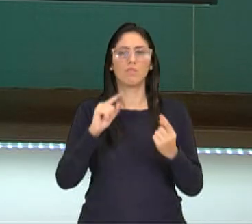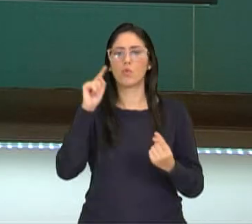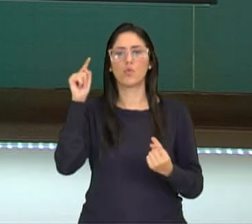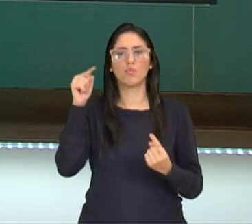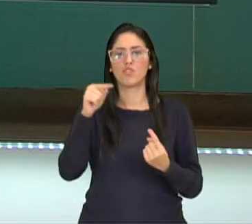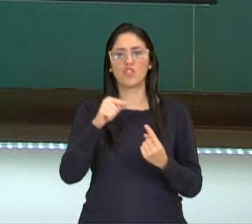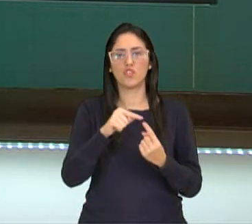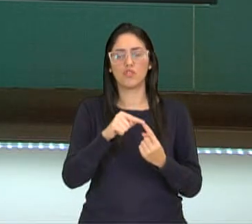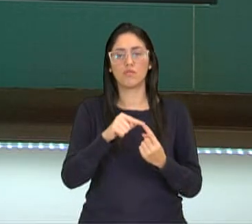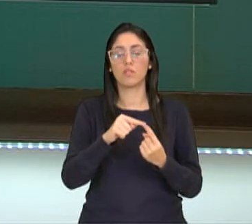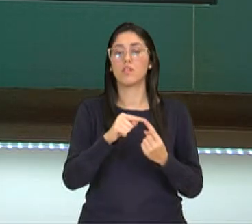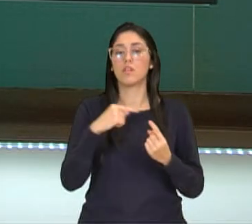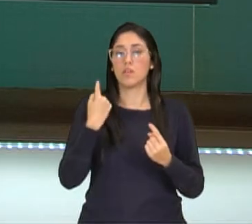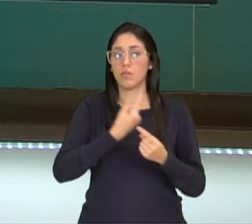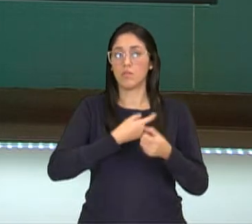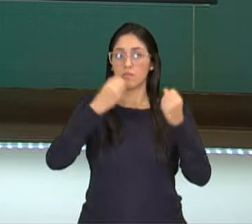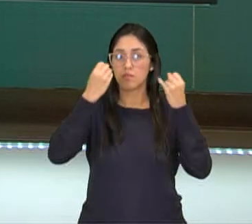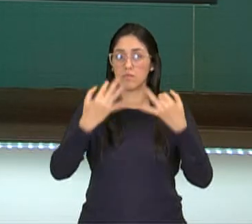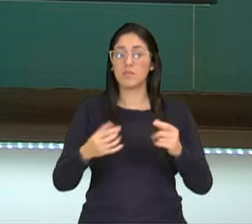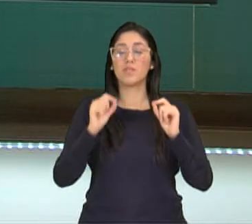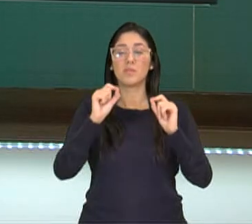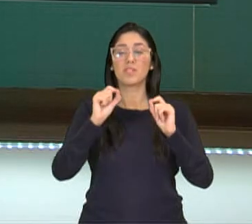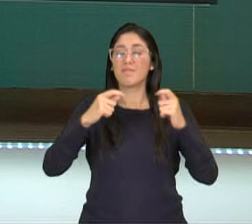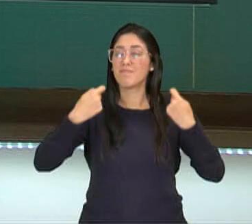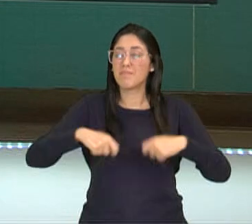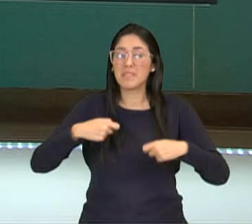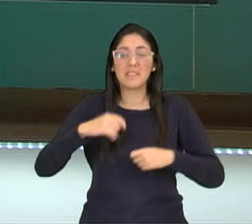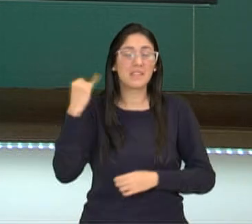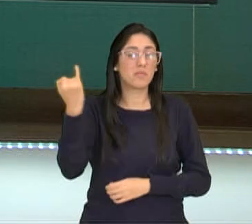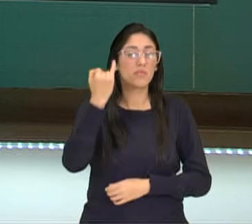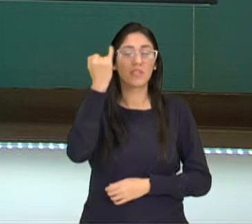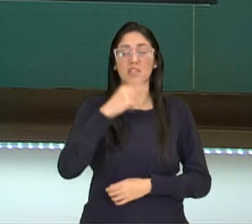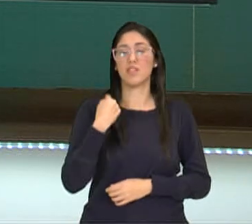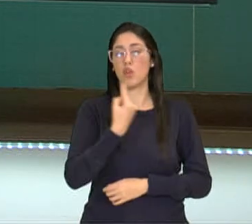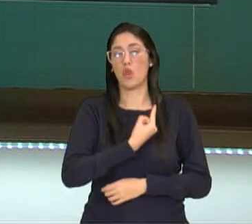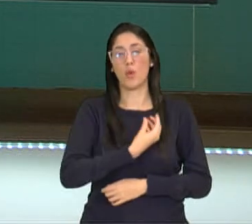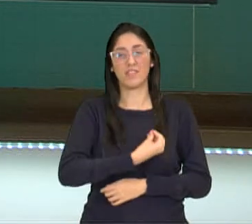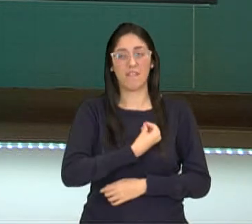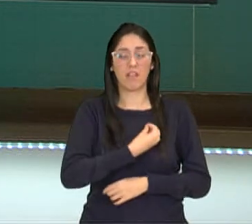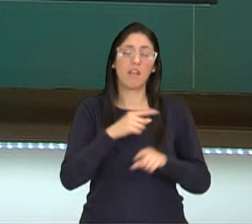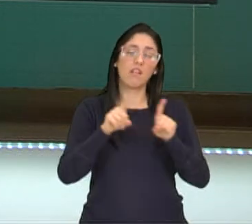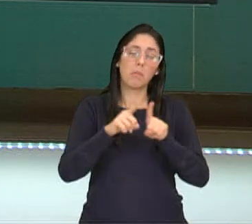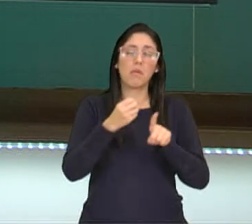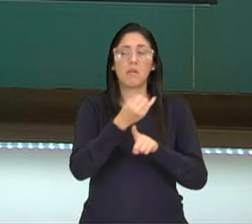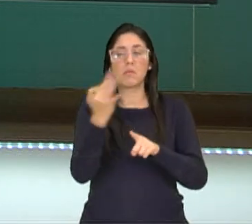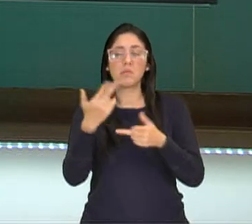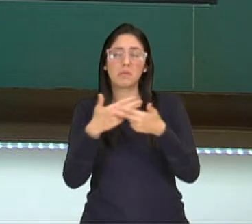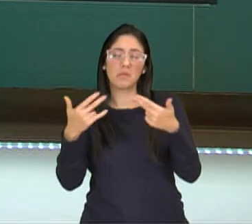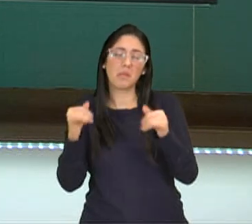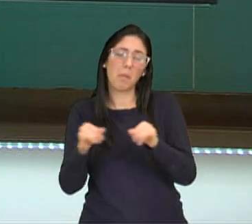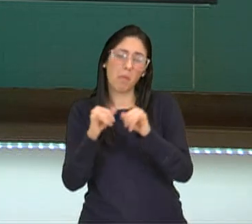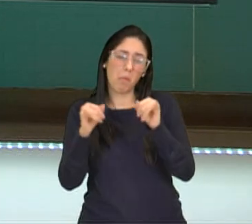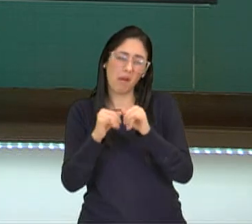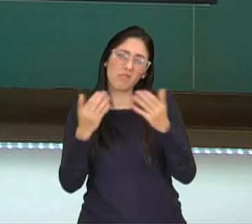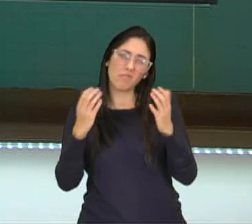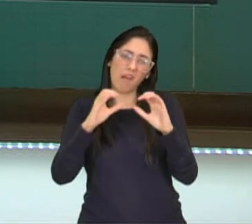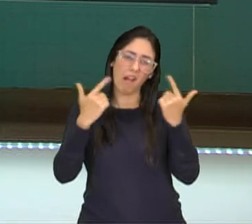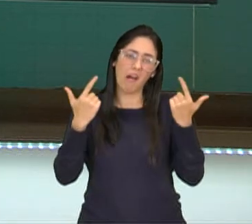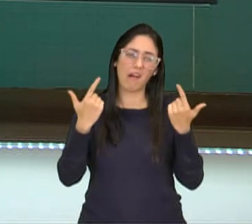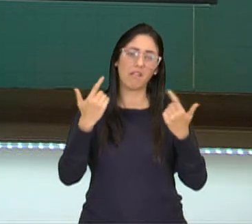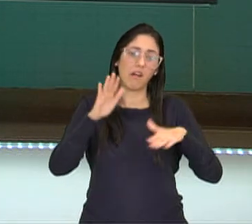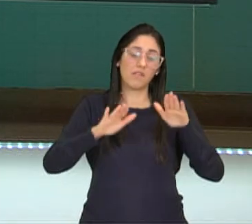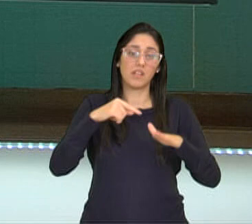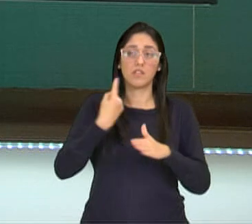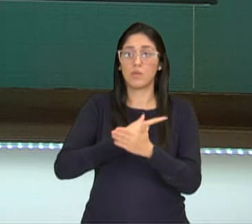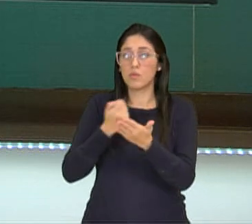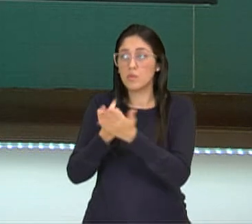objetivo conversar sobre o que é necessário na nossa vida e o que é supérfluo. Claro que tem muita coisa supérflua que é muito